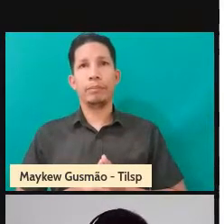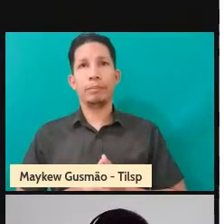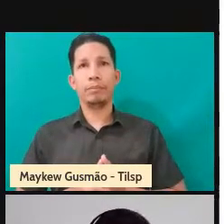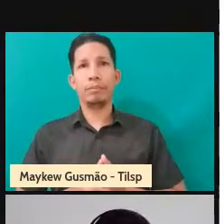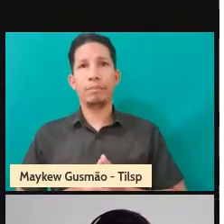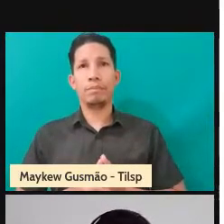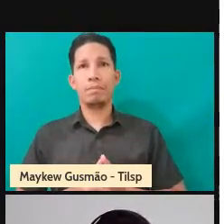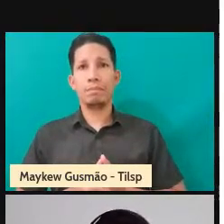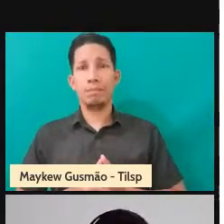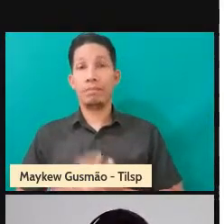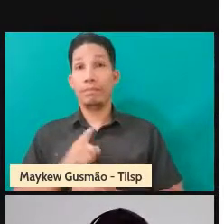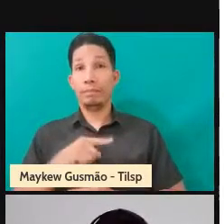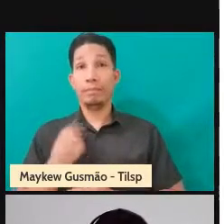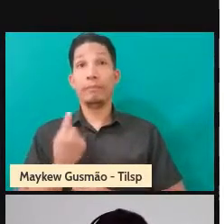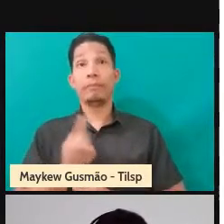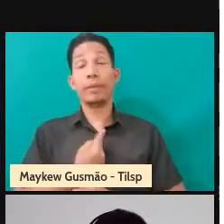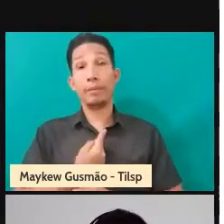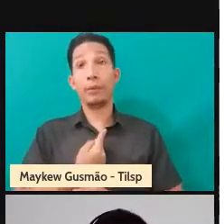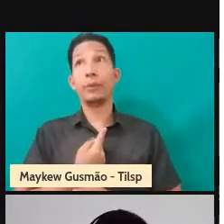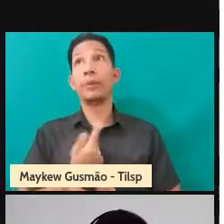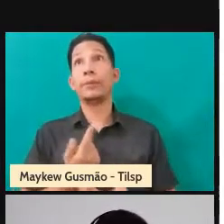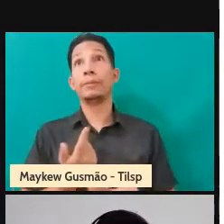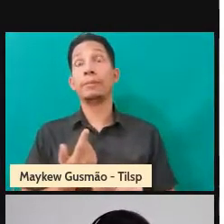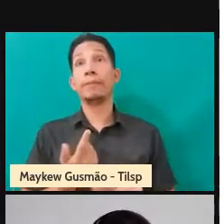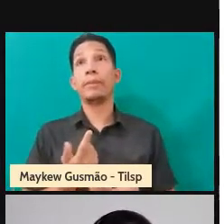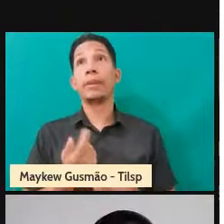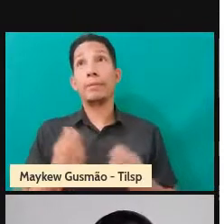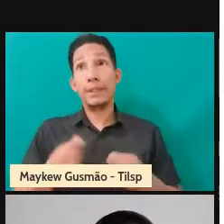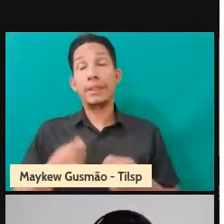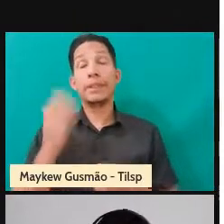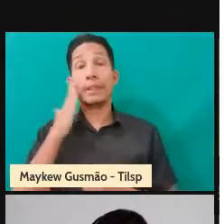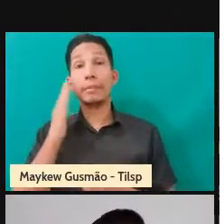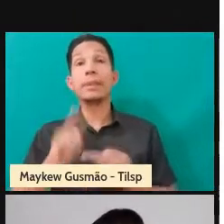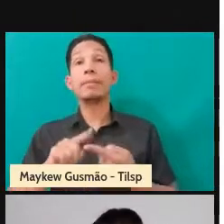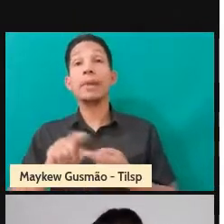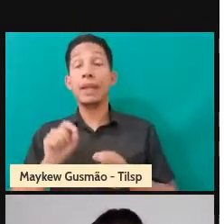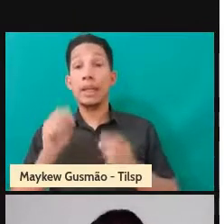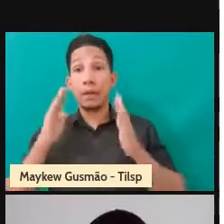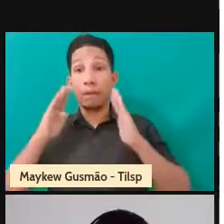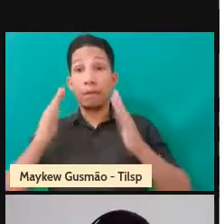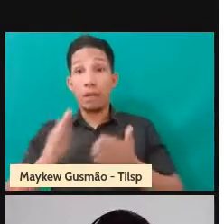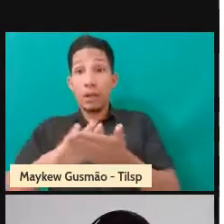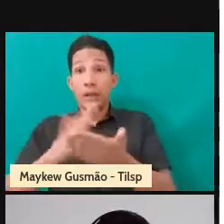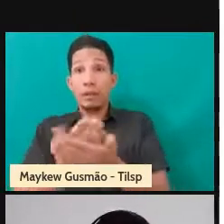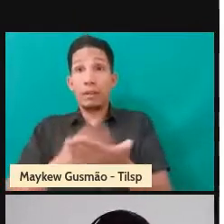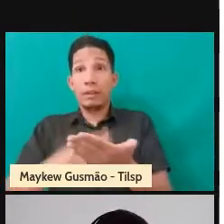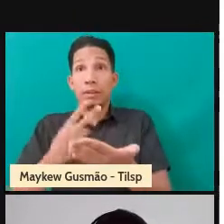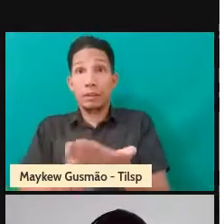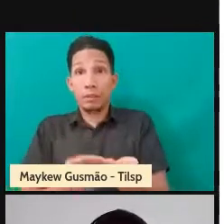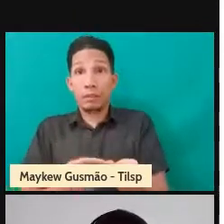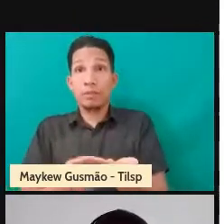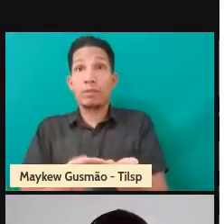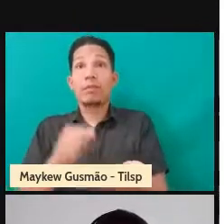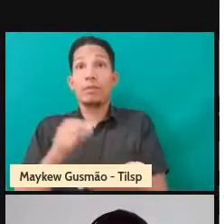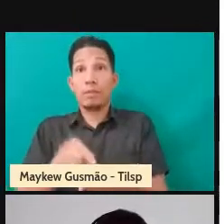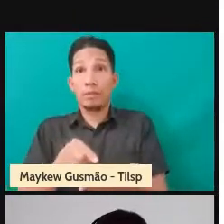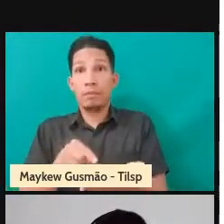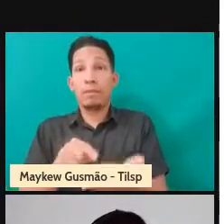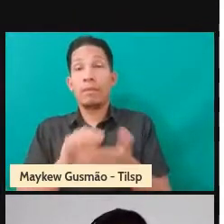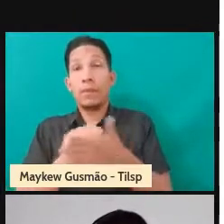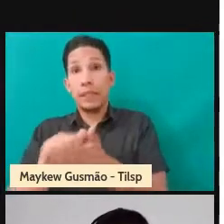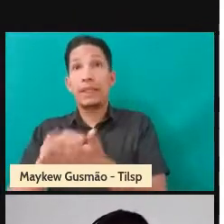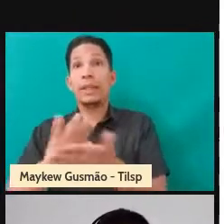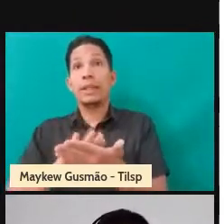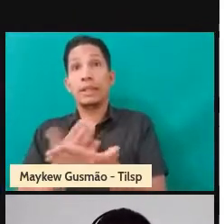Depois, há necessidade de olhar para a interpretação, a tradução e a guia interpretação